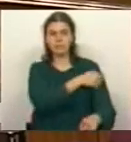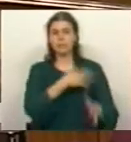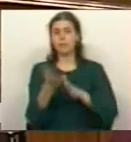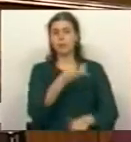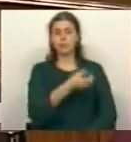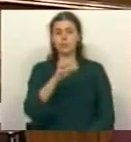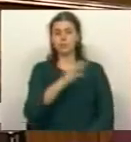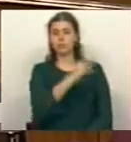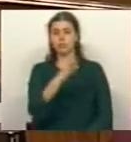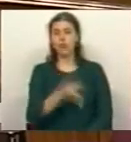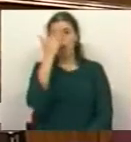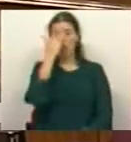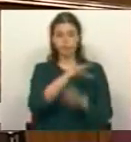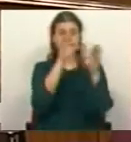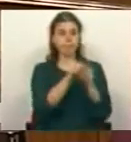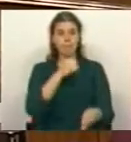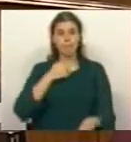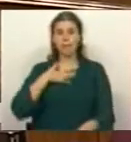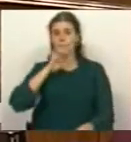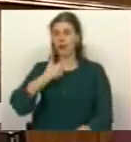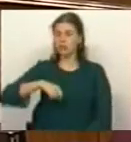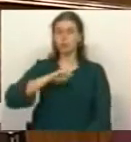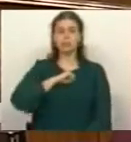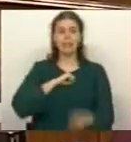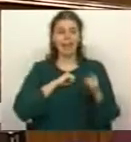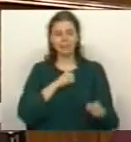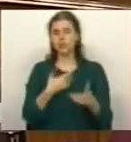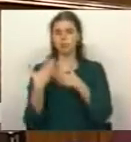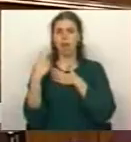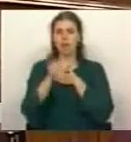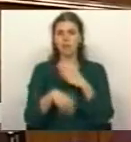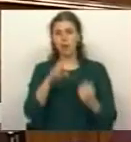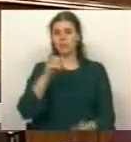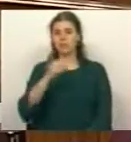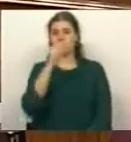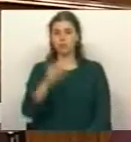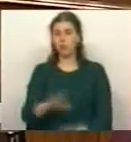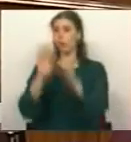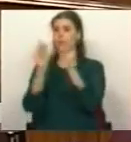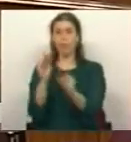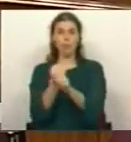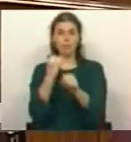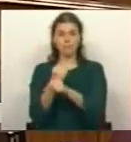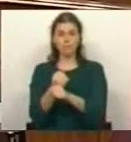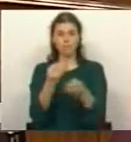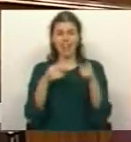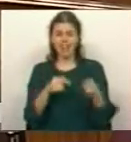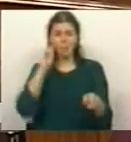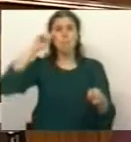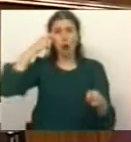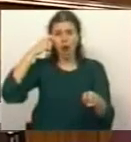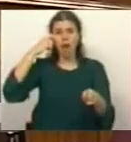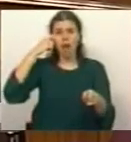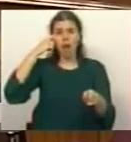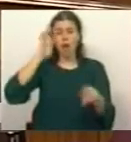cerca de 98% do número total de empresas do nosso país, são ainda responsáveis por 80% do total do emprego, acabam por ser